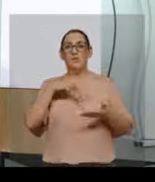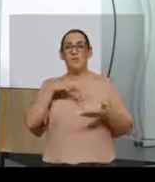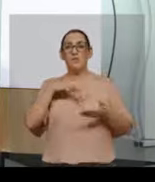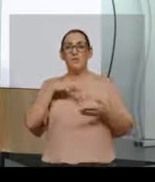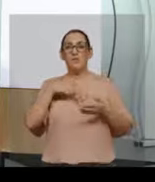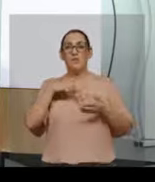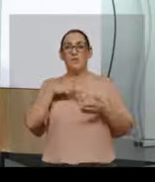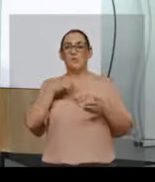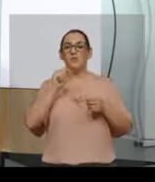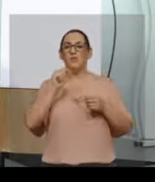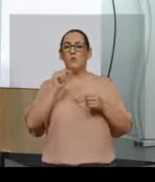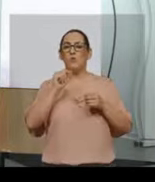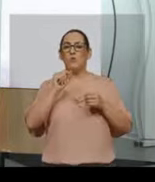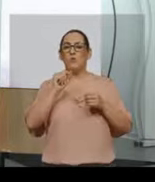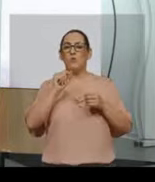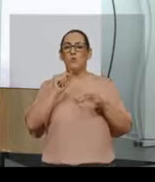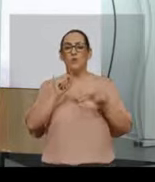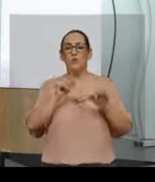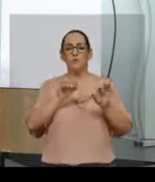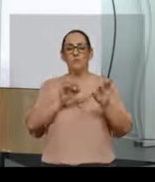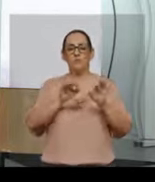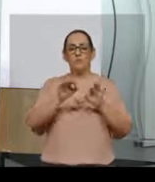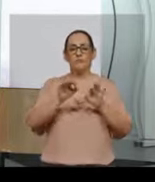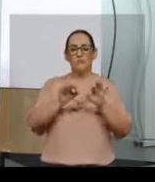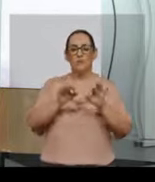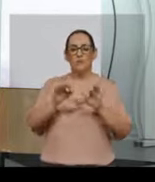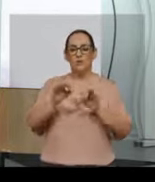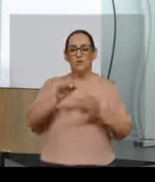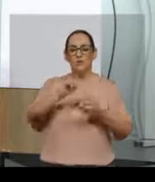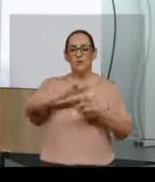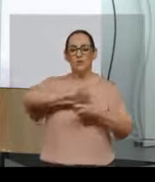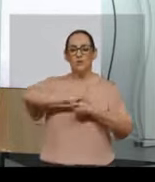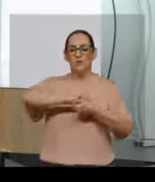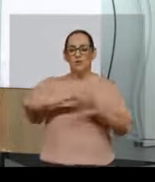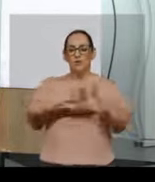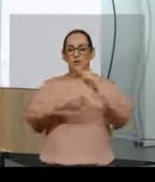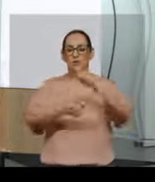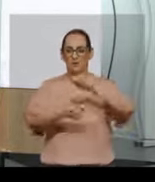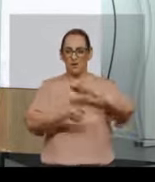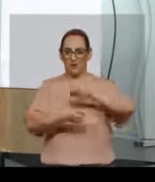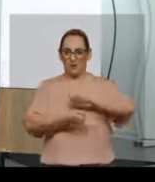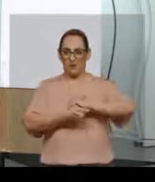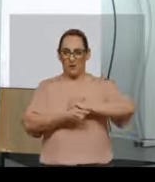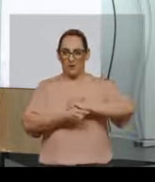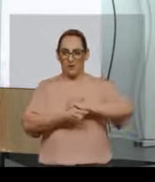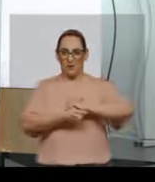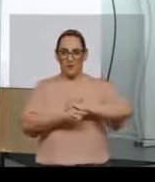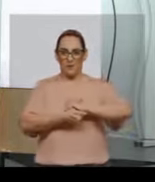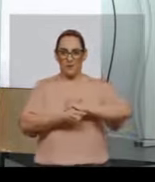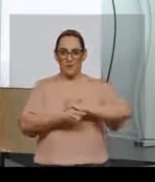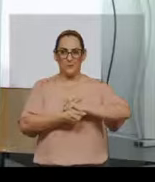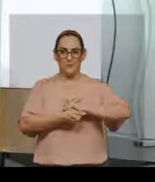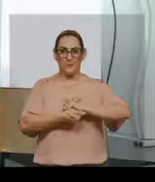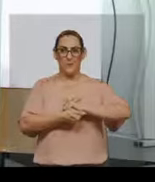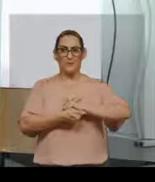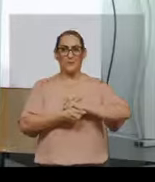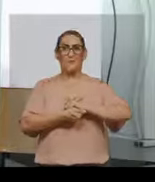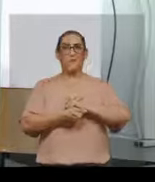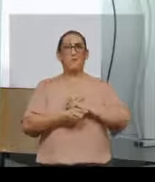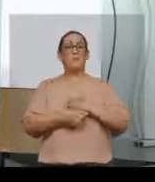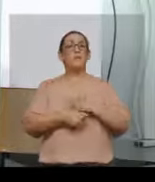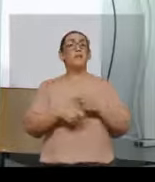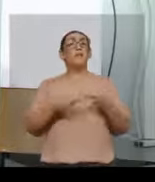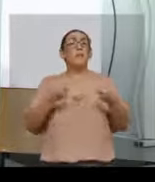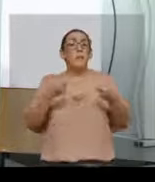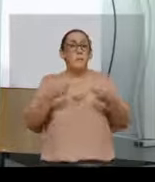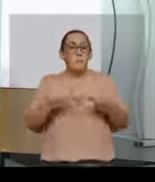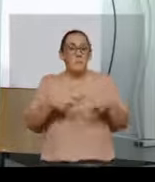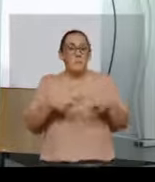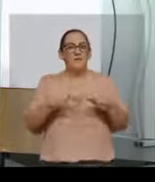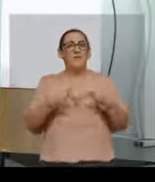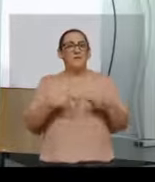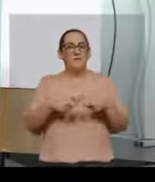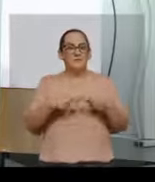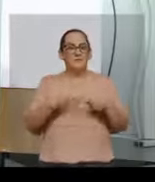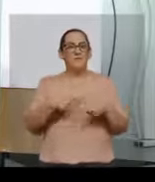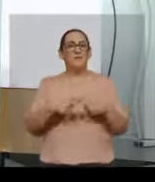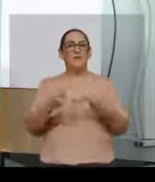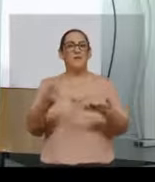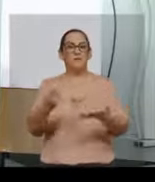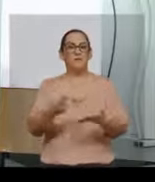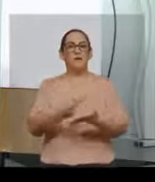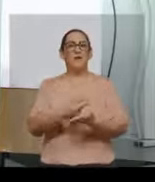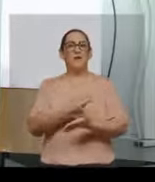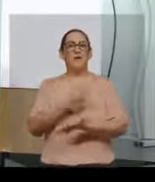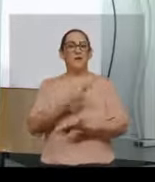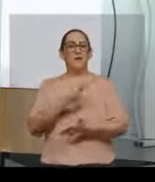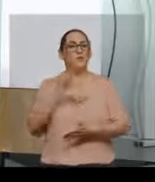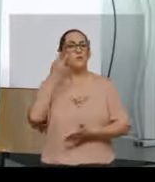ramificou, ele sofreu um processo de especiação devido a adaptações e tudo mais, que eles necessitavam